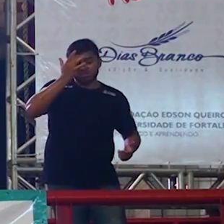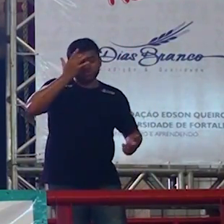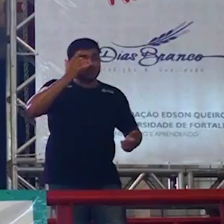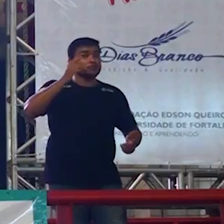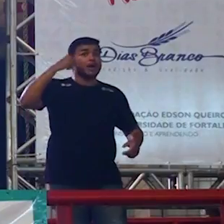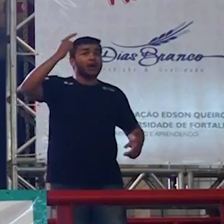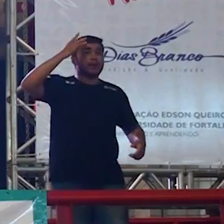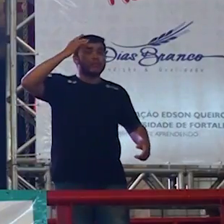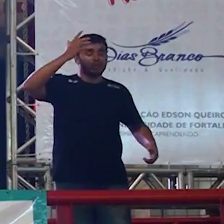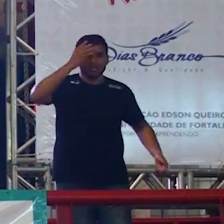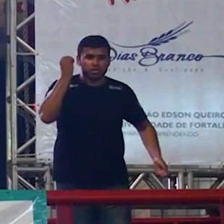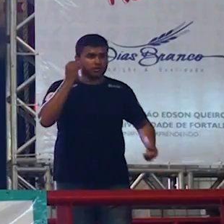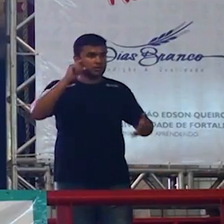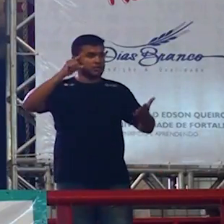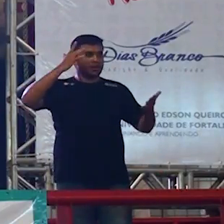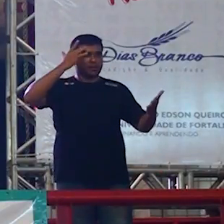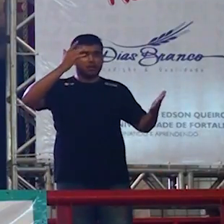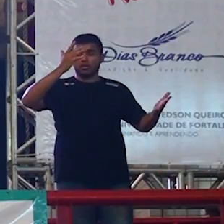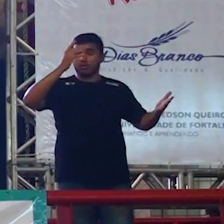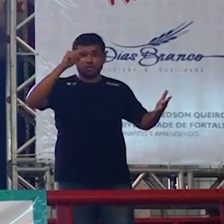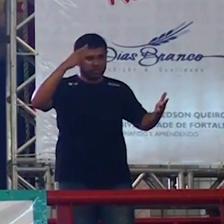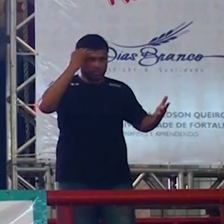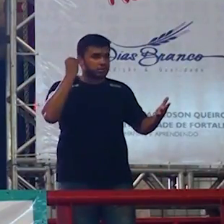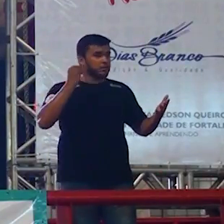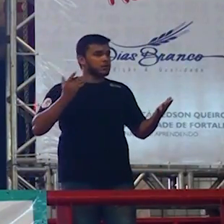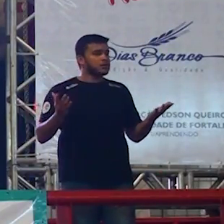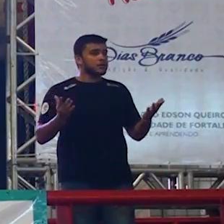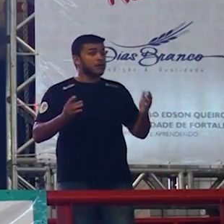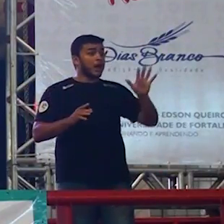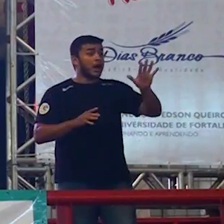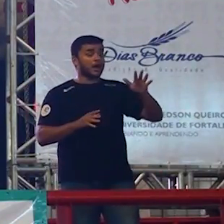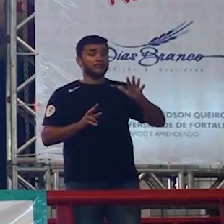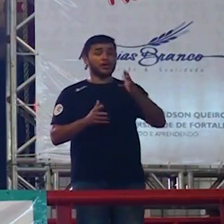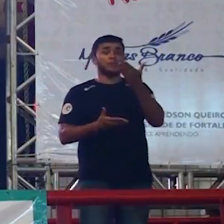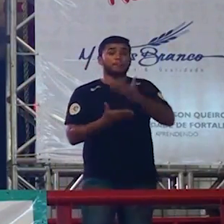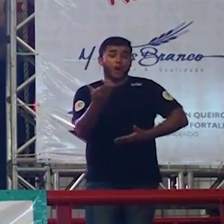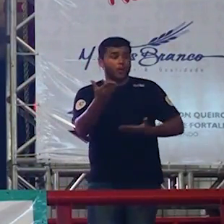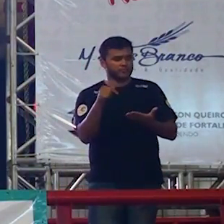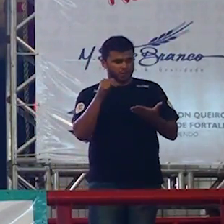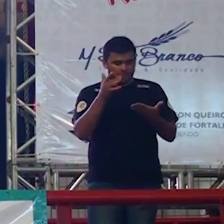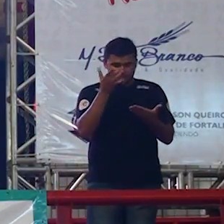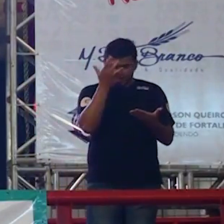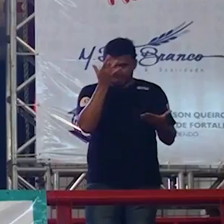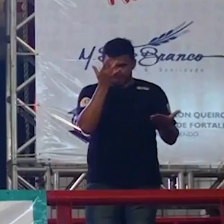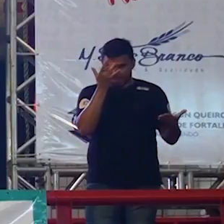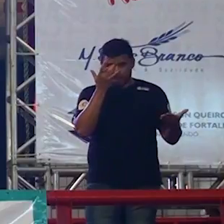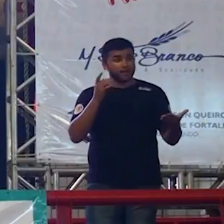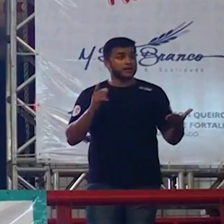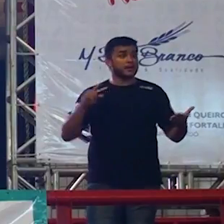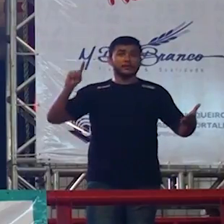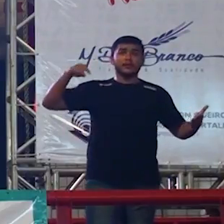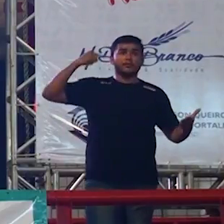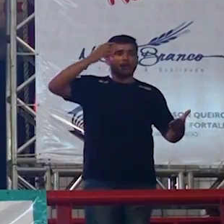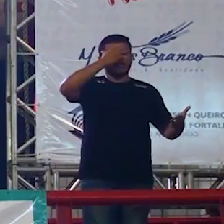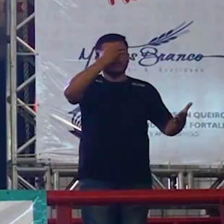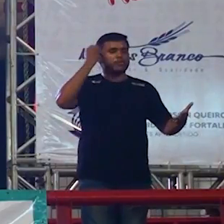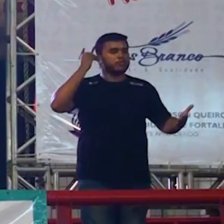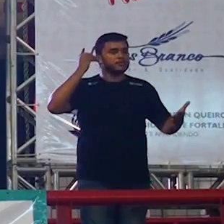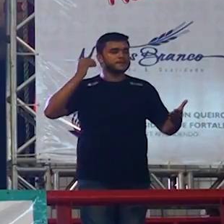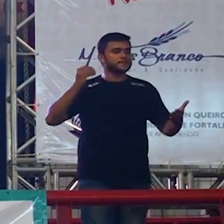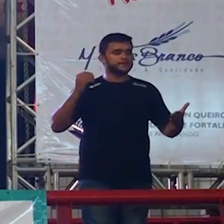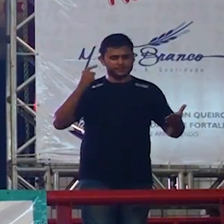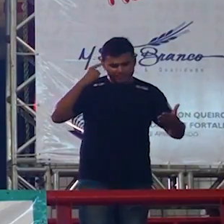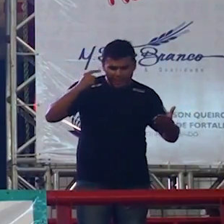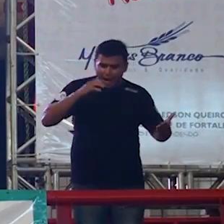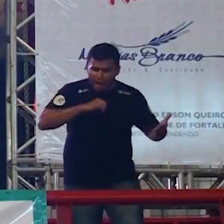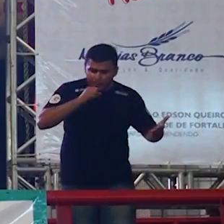prazo. Quando chega em sala que a professora ou o professor vai ensinar a prova, ele diz logo assim, ó: professor, entrega logo a prova,